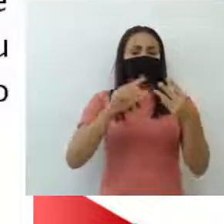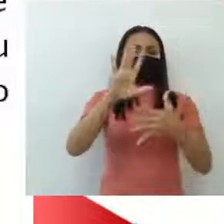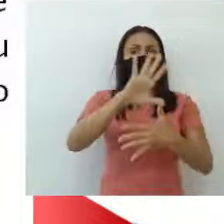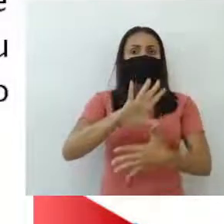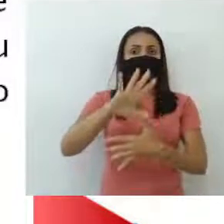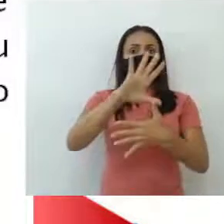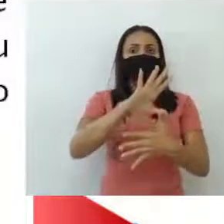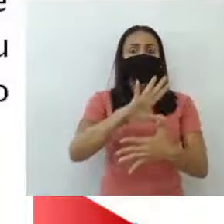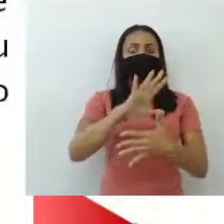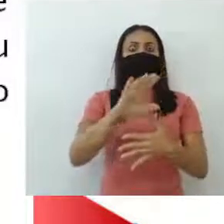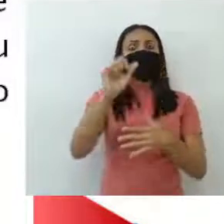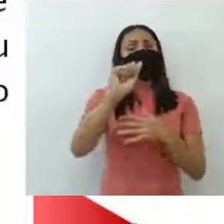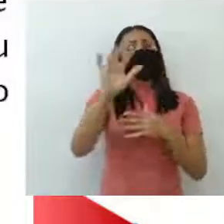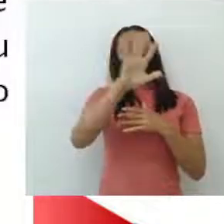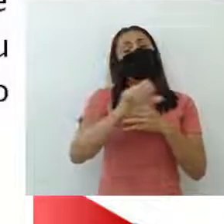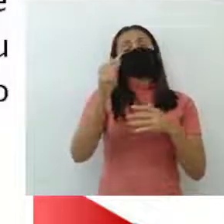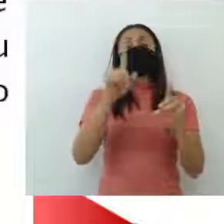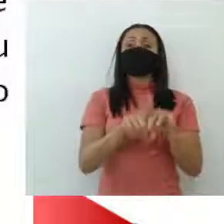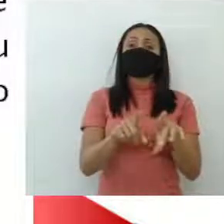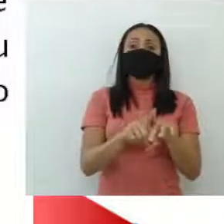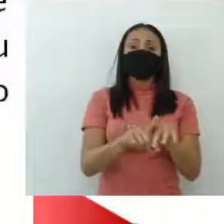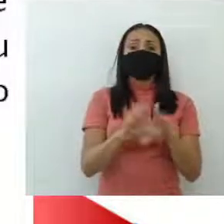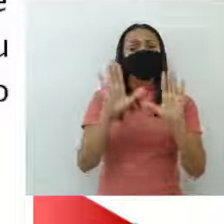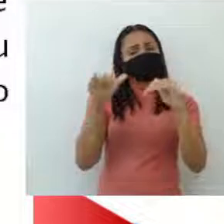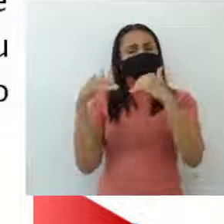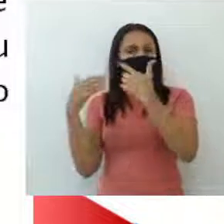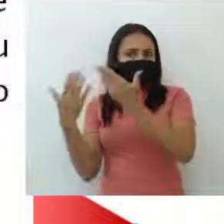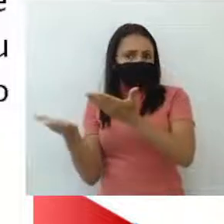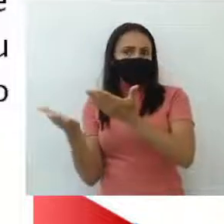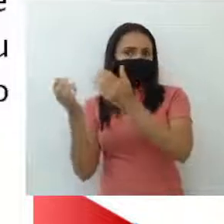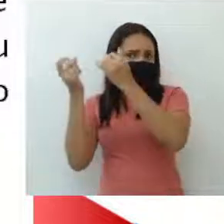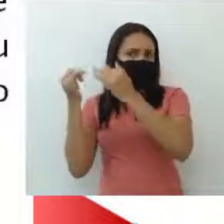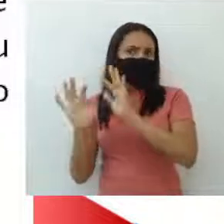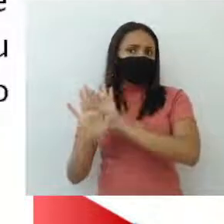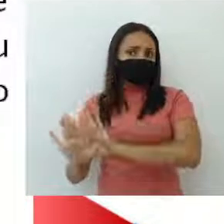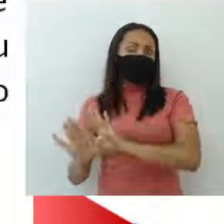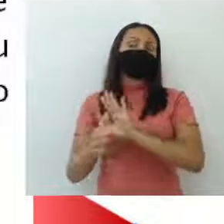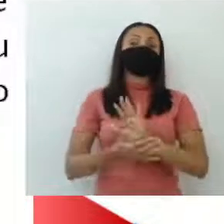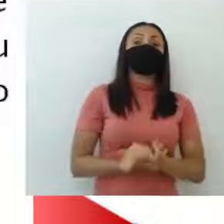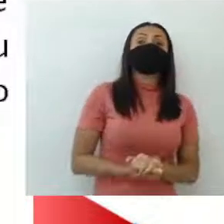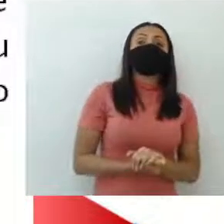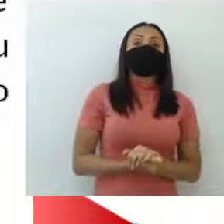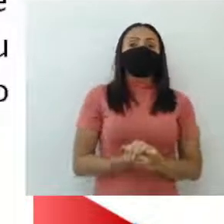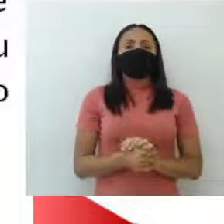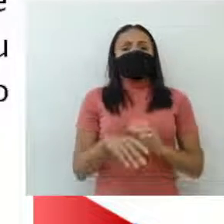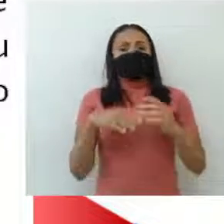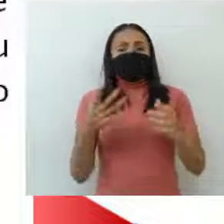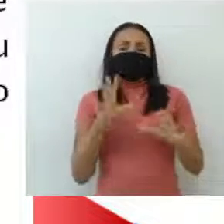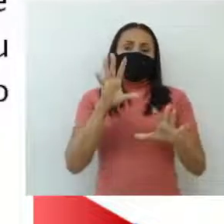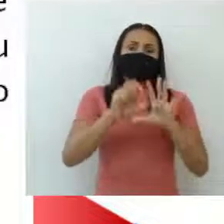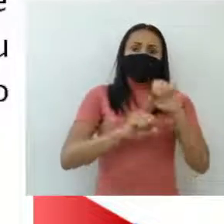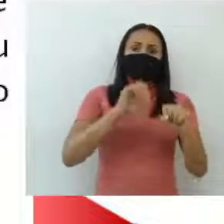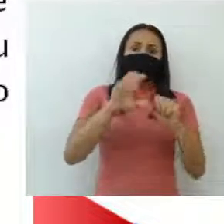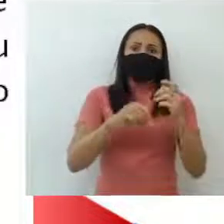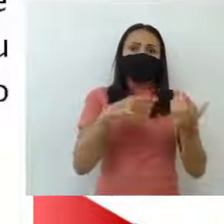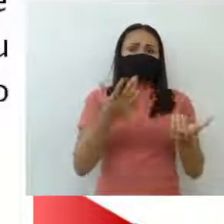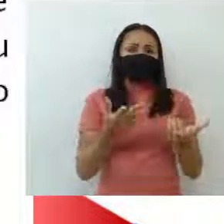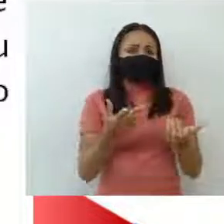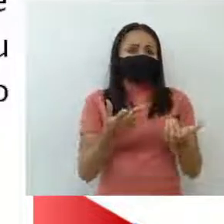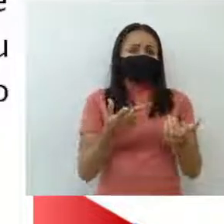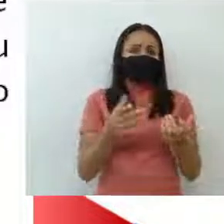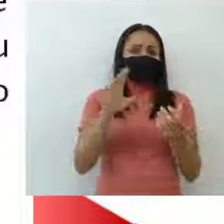a Ásia também, mas essa é uma outra história. Então, em busca de enriquecimento, os europeus,